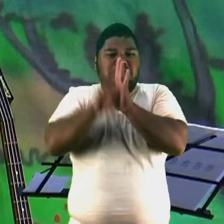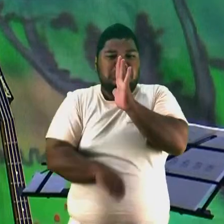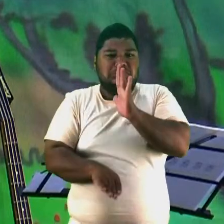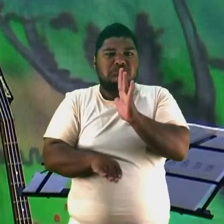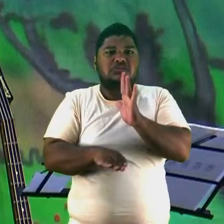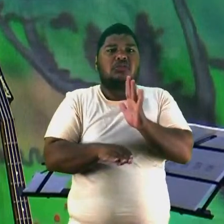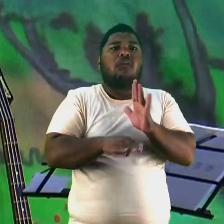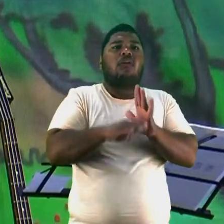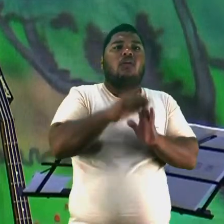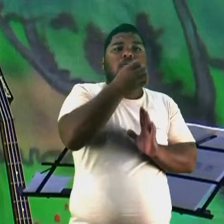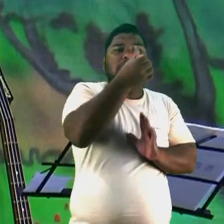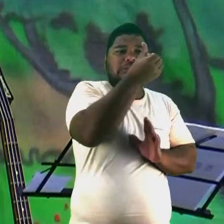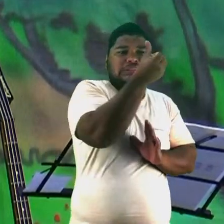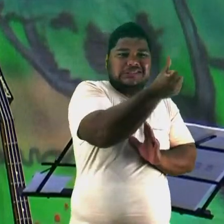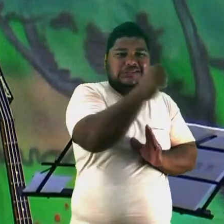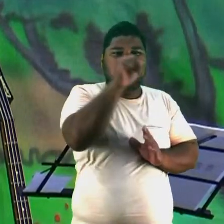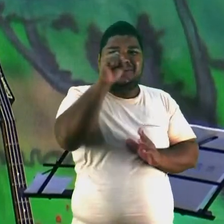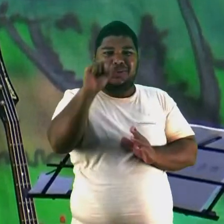68%.